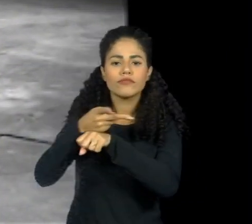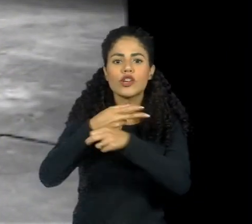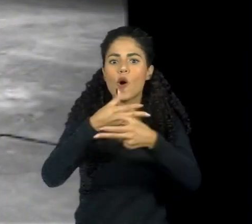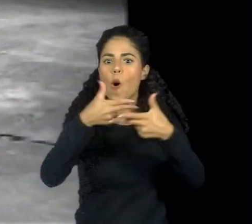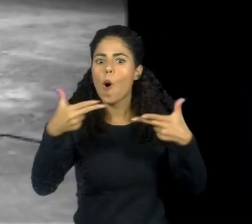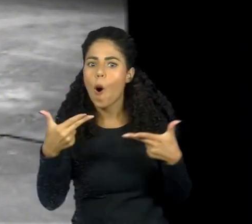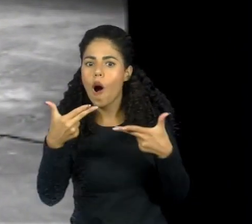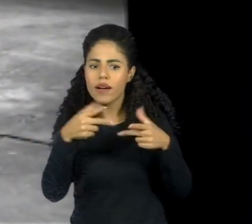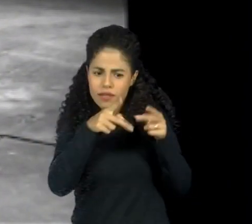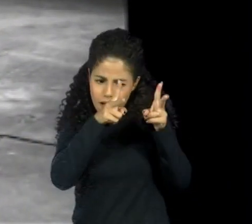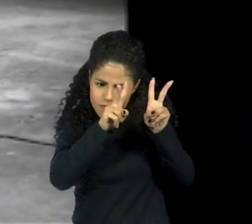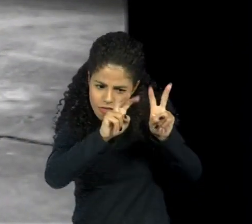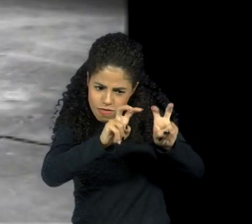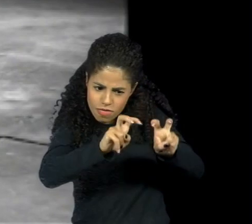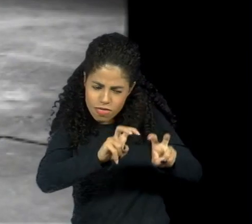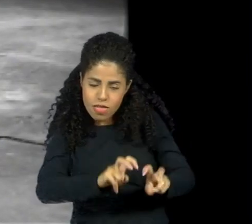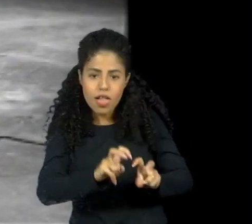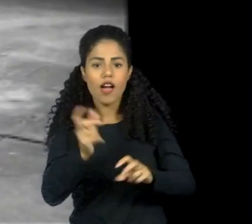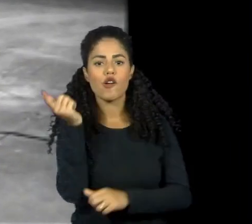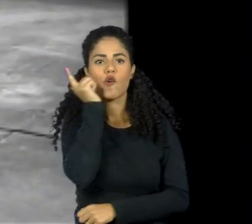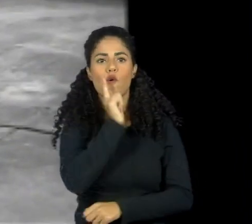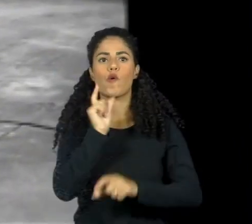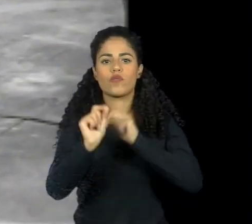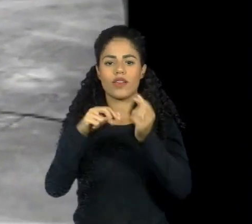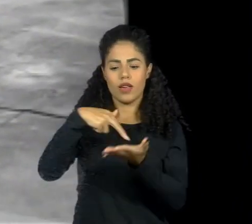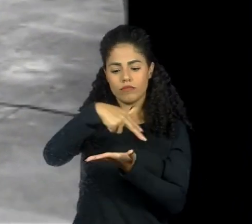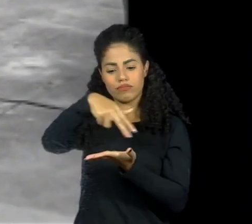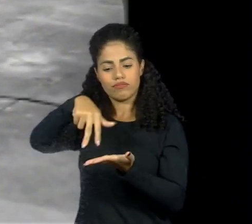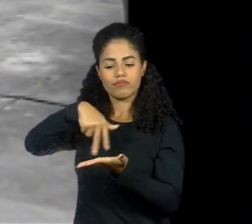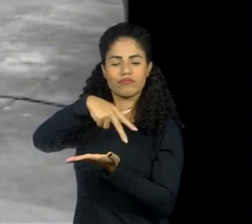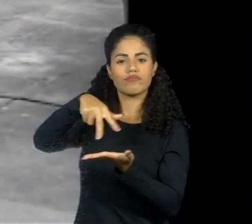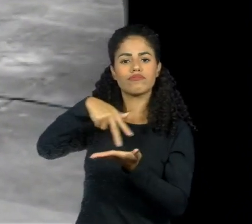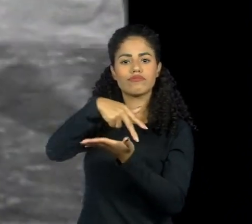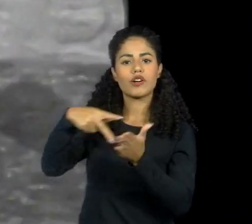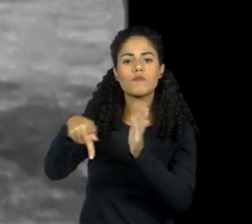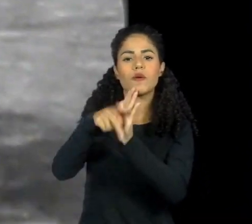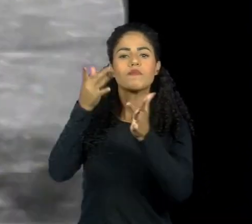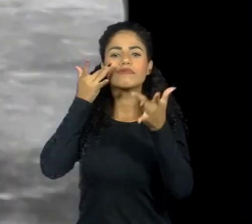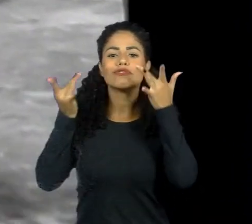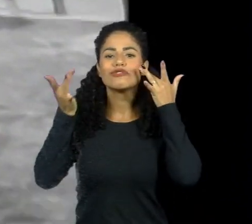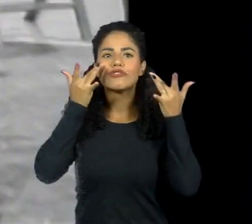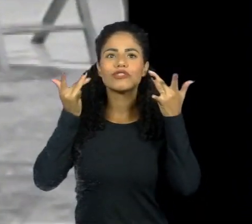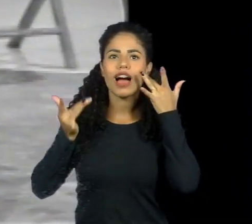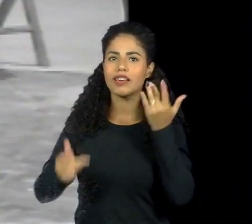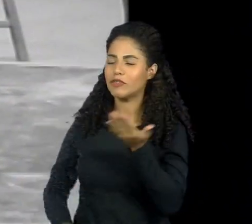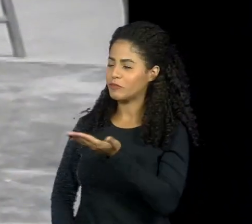fundamentos mais expressivos da sua dança-teatro.